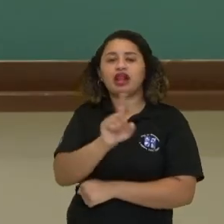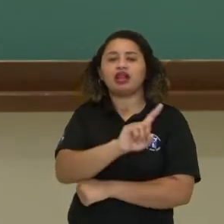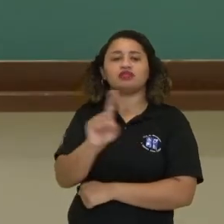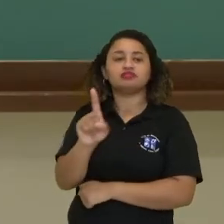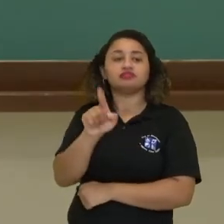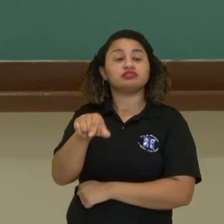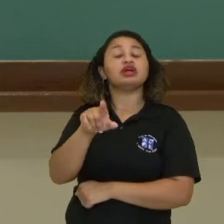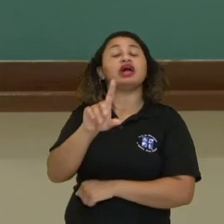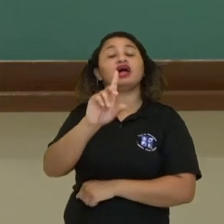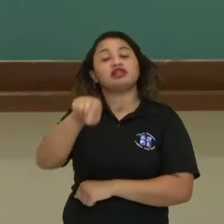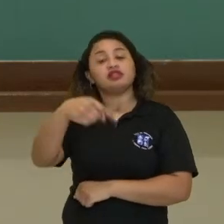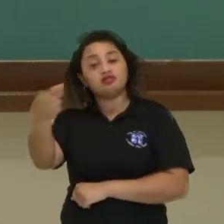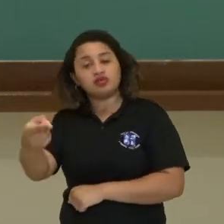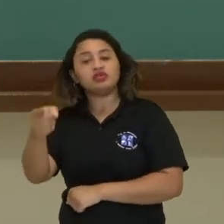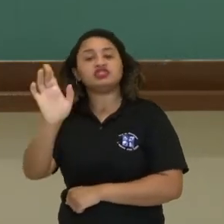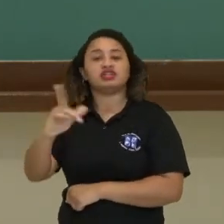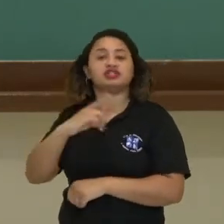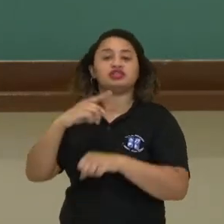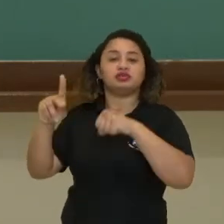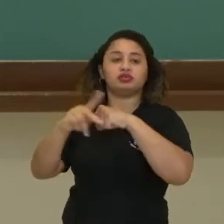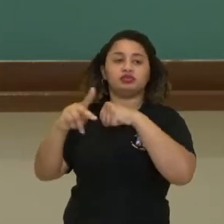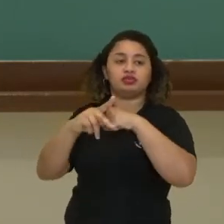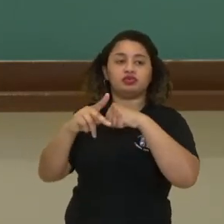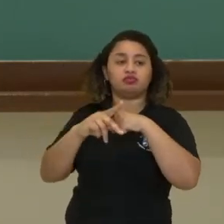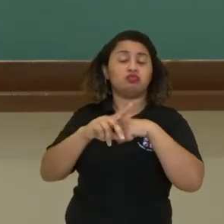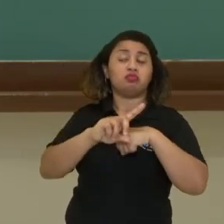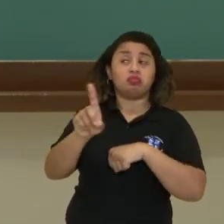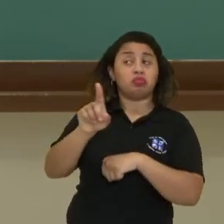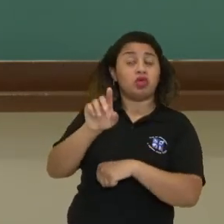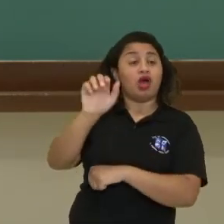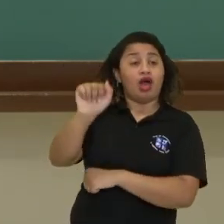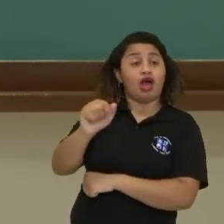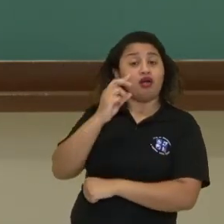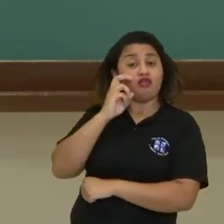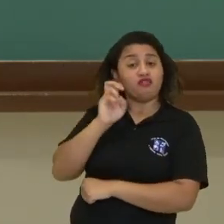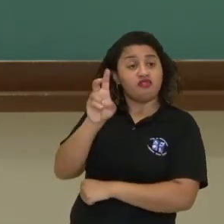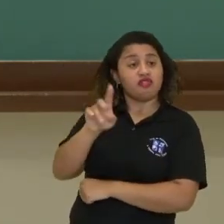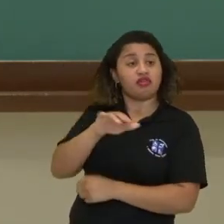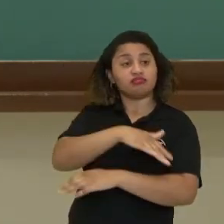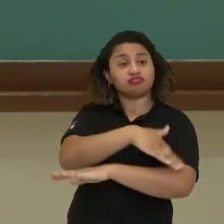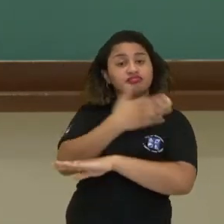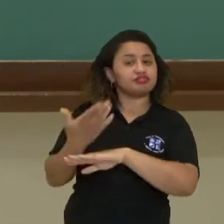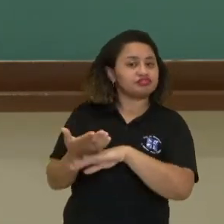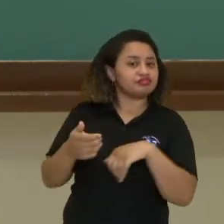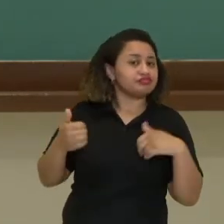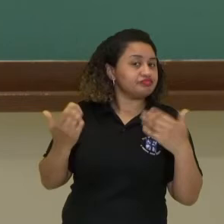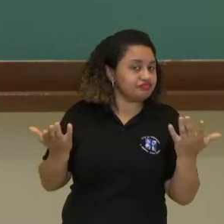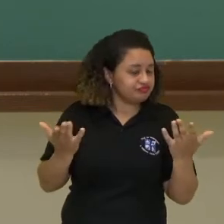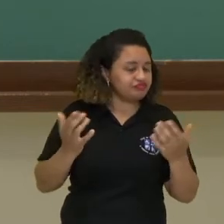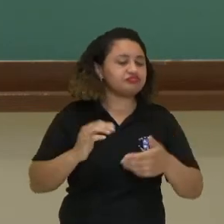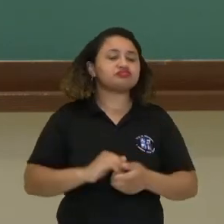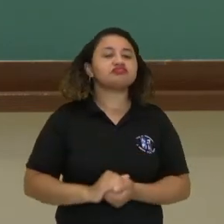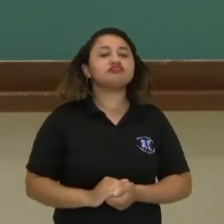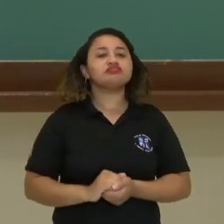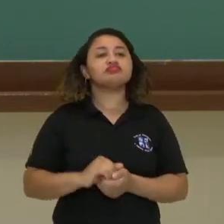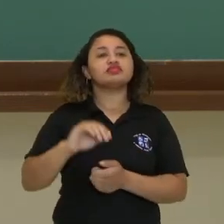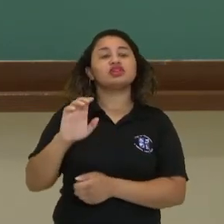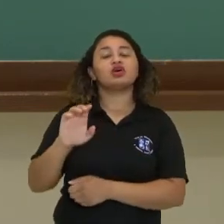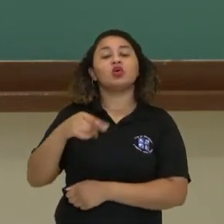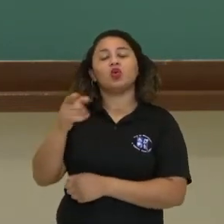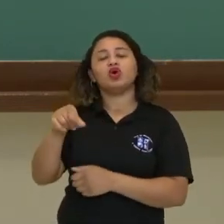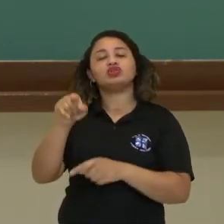chama pronome, então não a vi o dia inteiro. A ínclise é quando o pronome